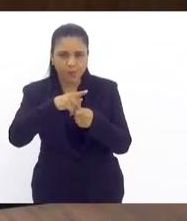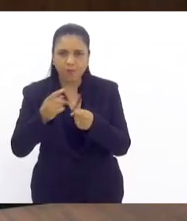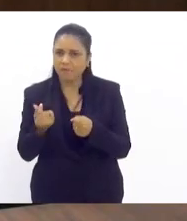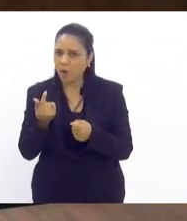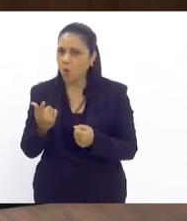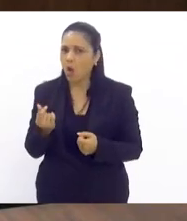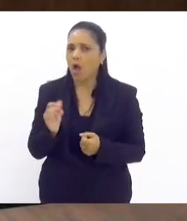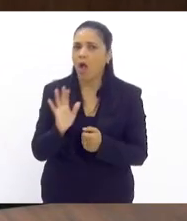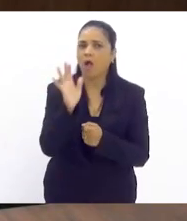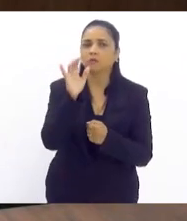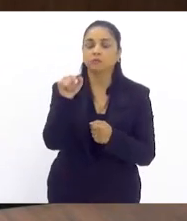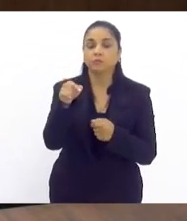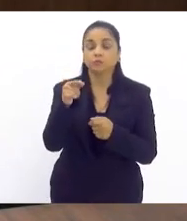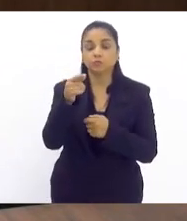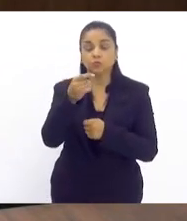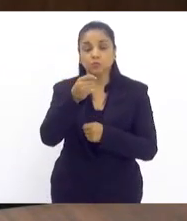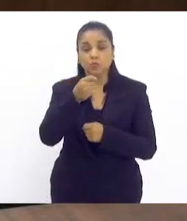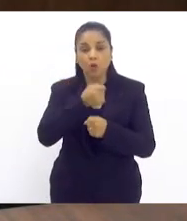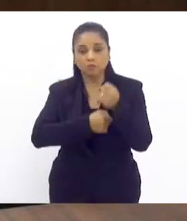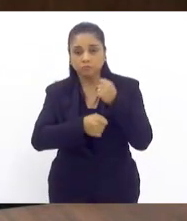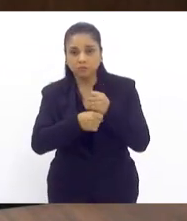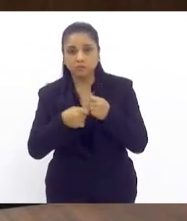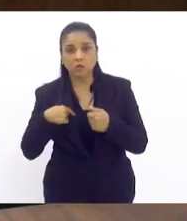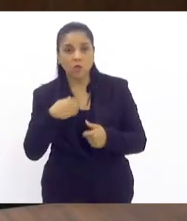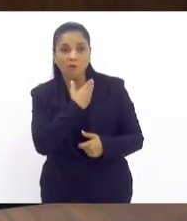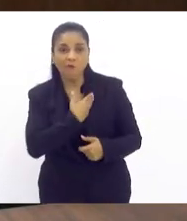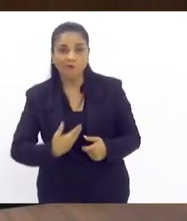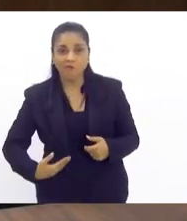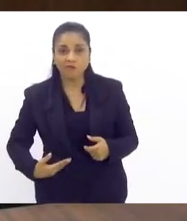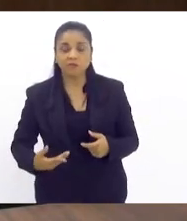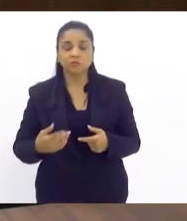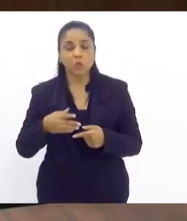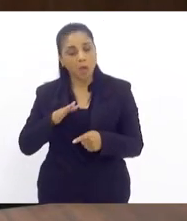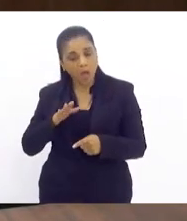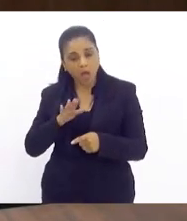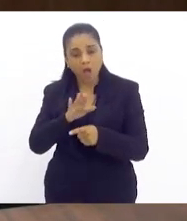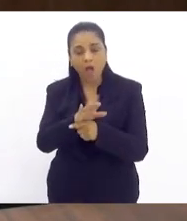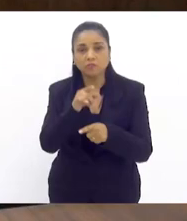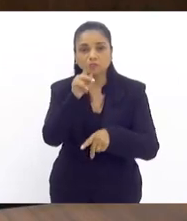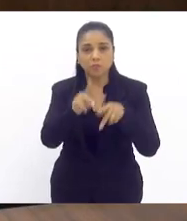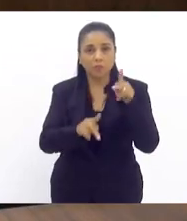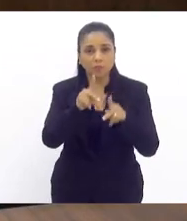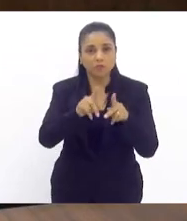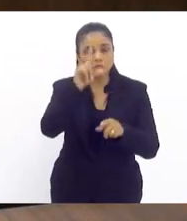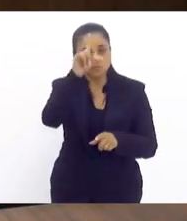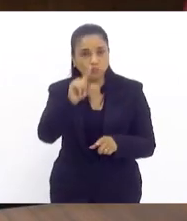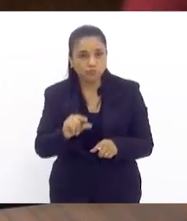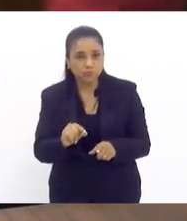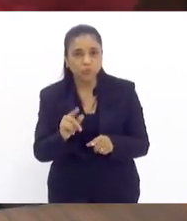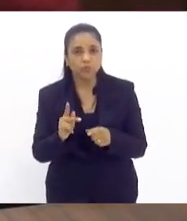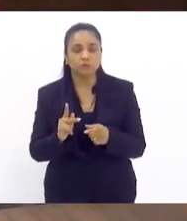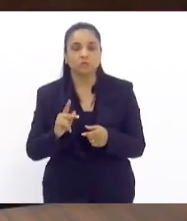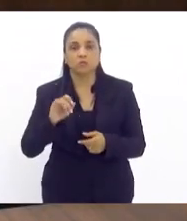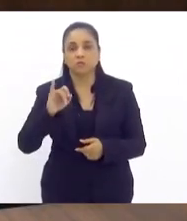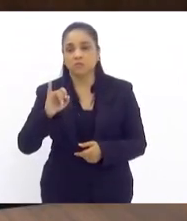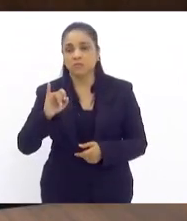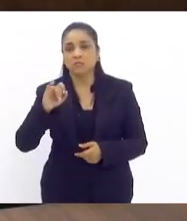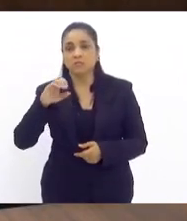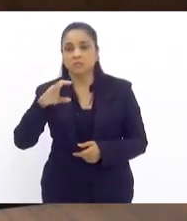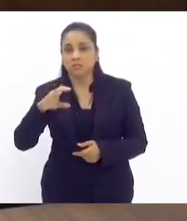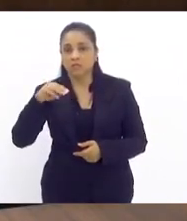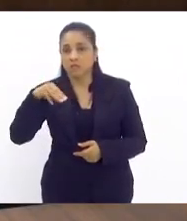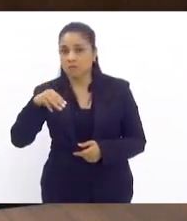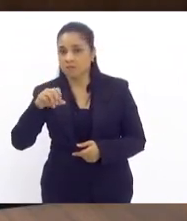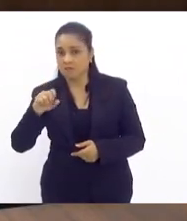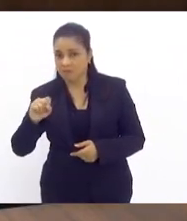que somente beneficiou a população, diretamente a população, abaixando assim o ICMS dos